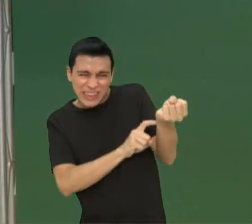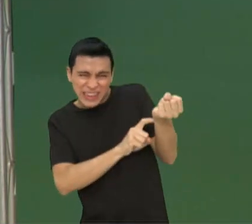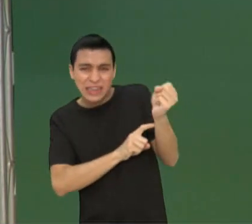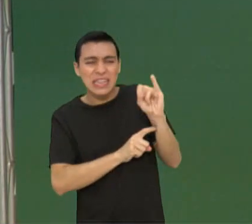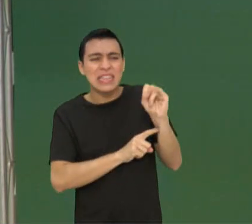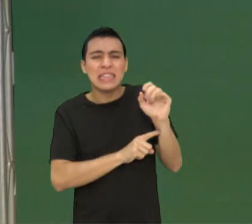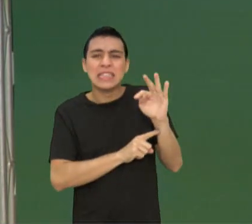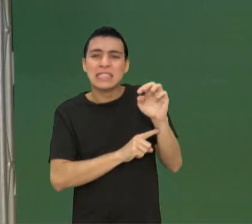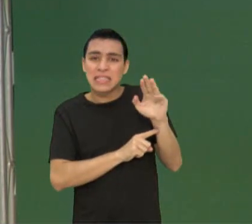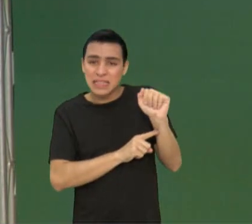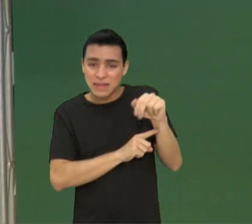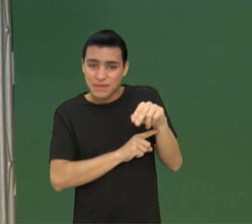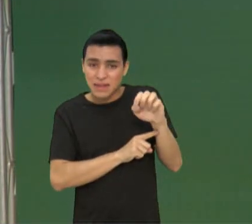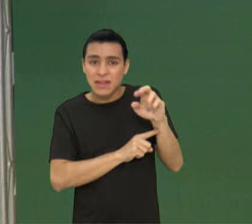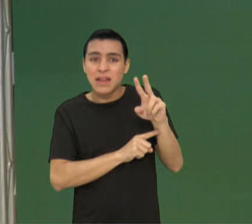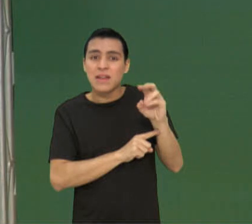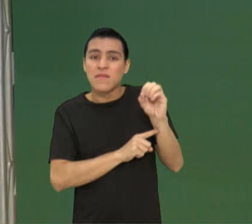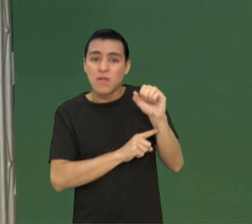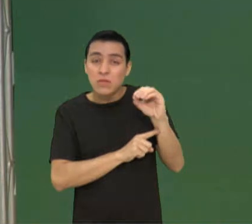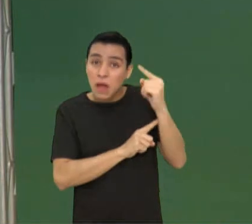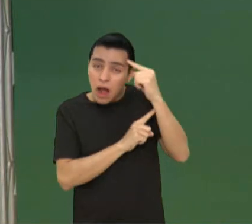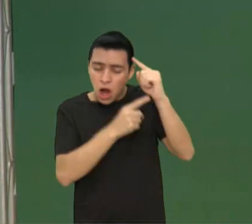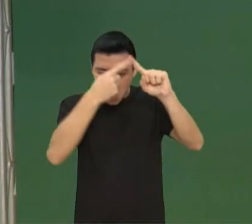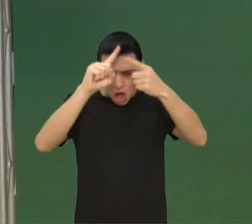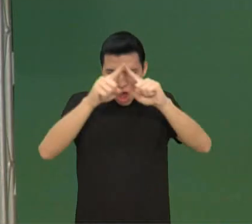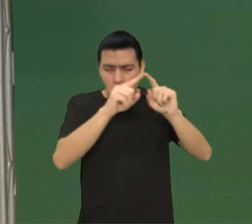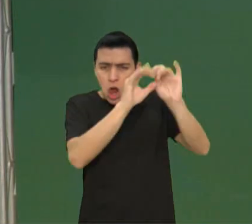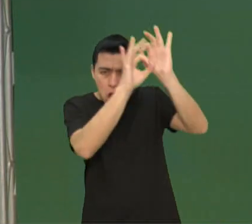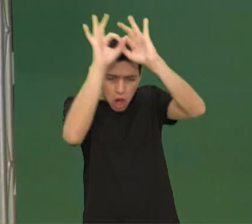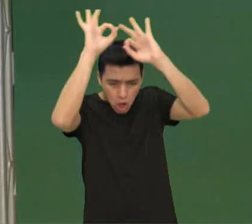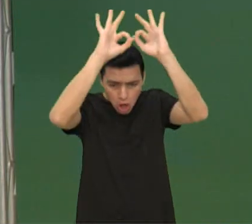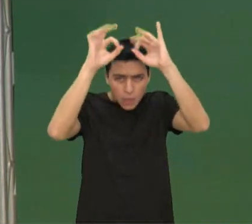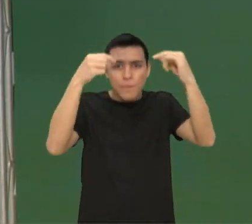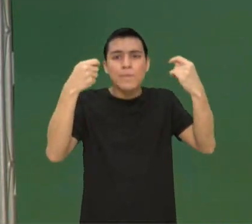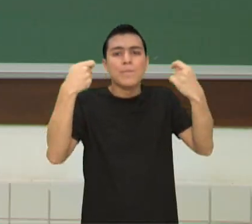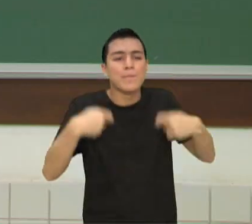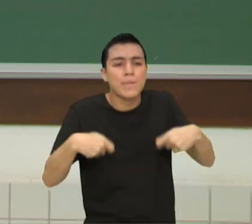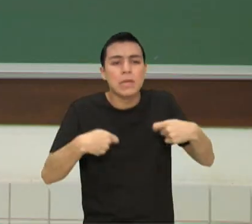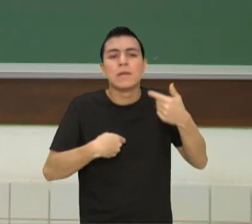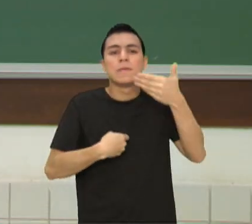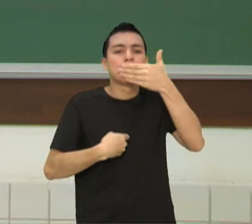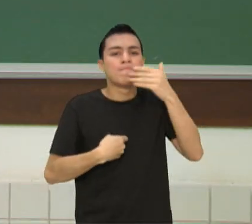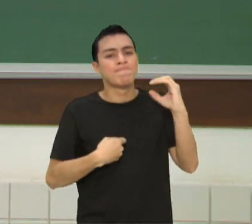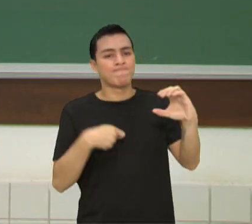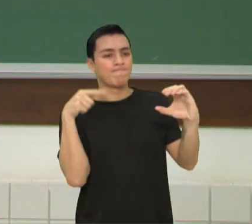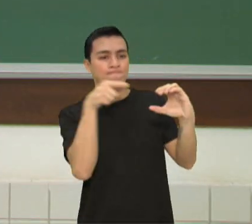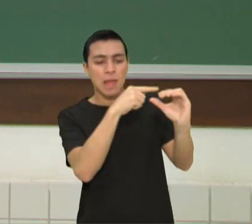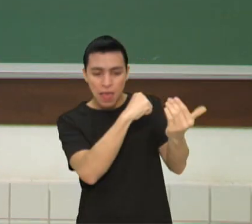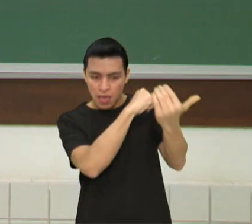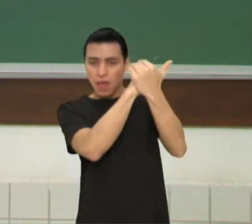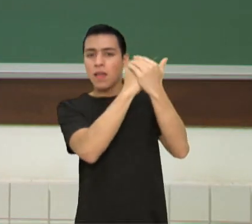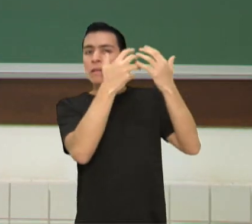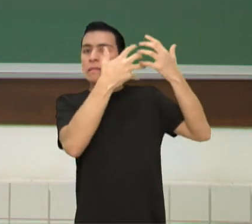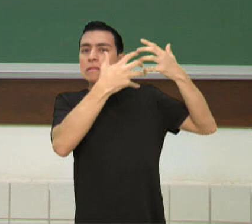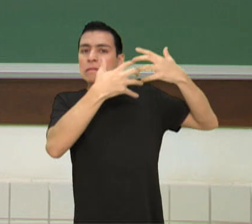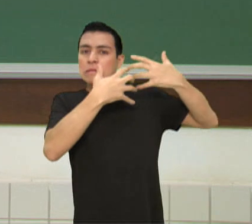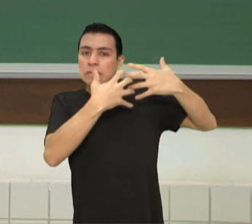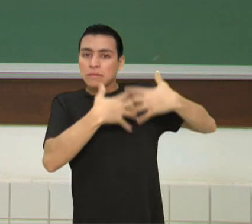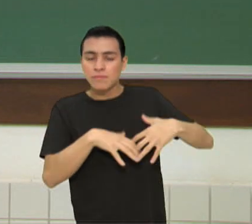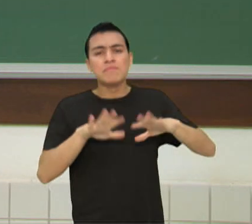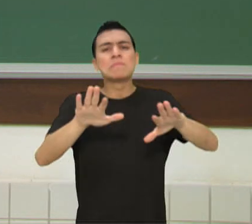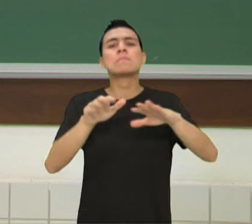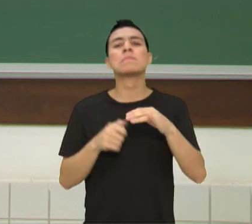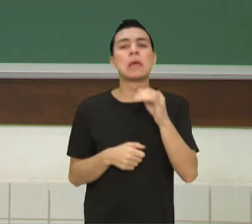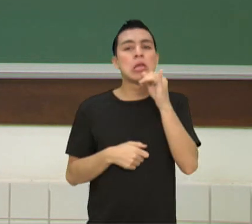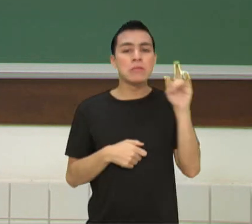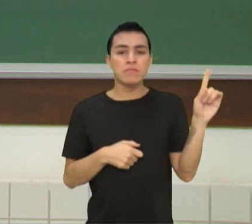morte de neurônio. Então, o sistema nervoso funciona à base de carboidrato. Aí, gente, a pessoa corta carboidrato do corpo,